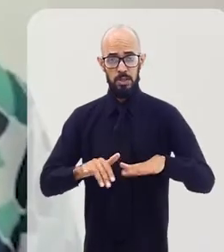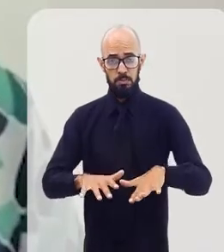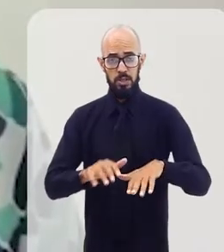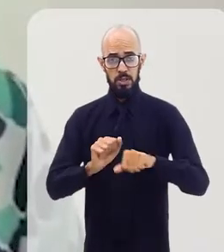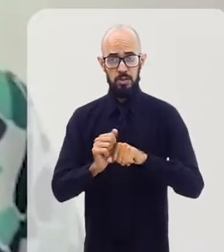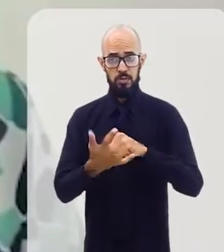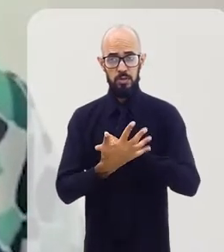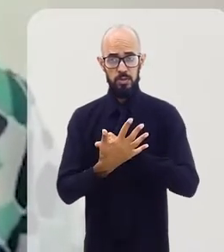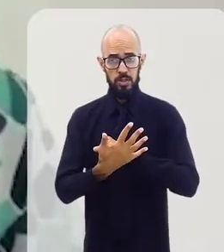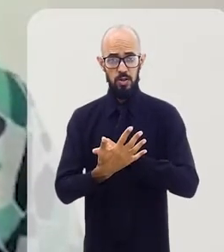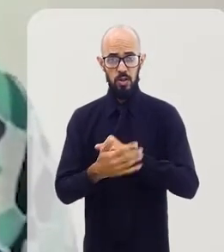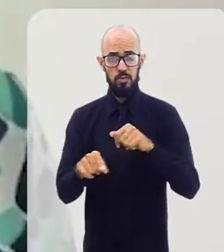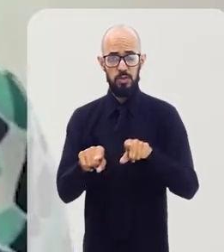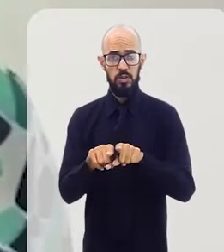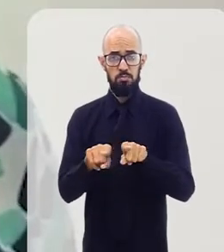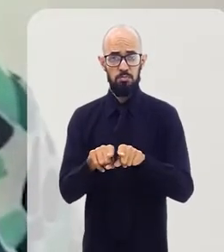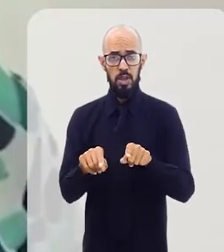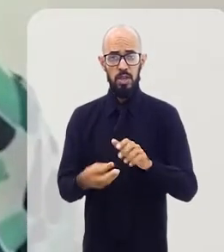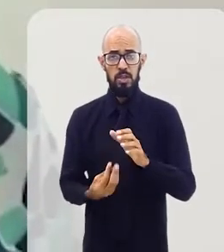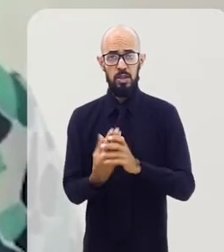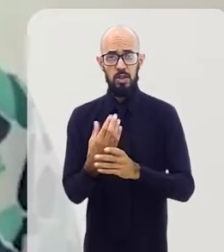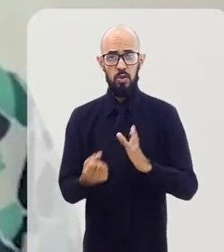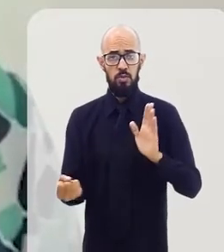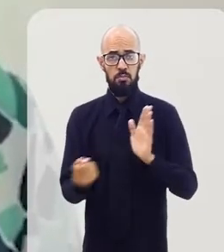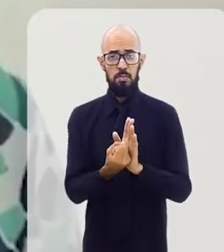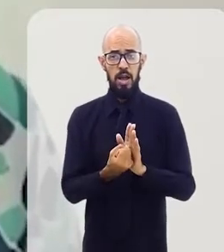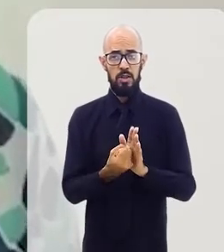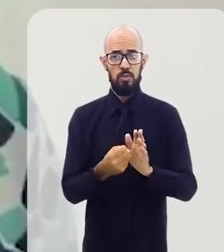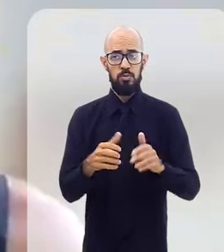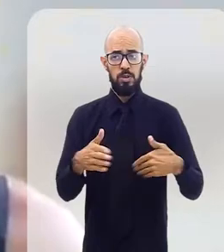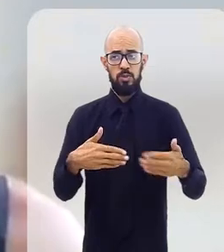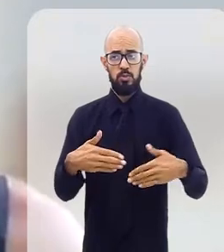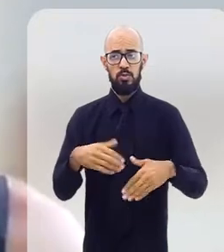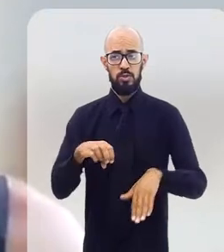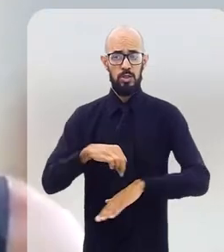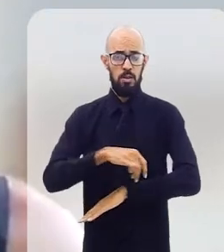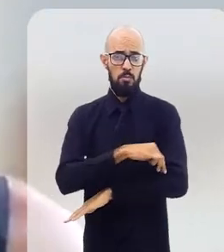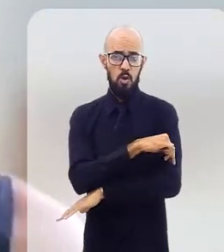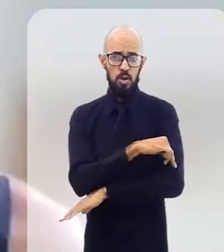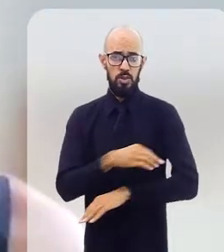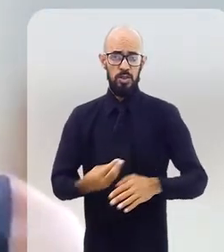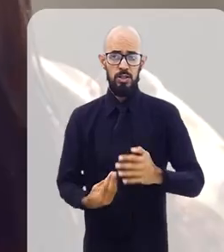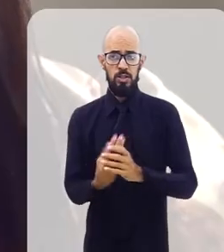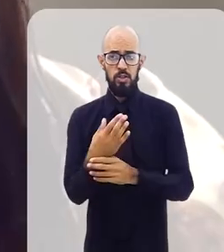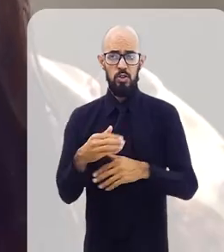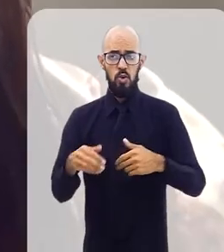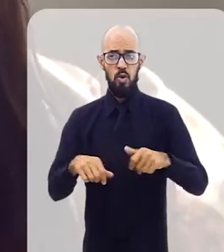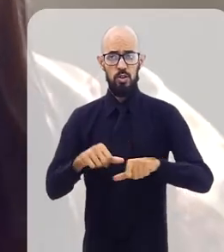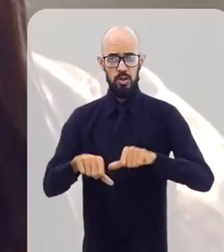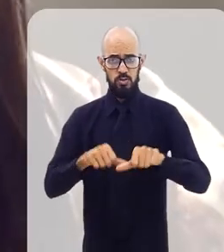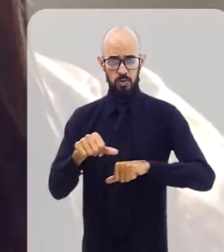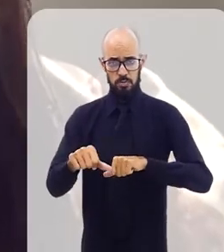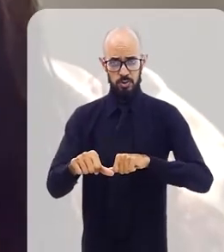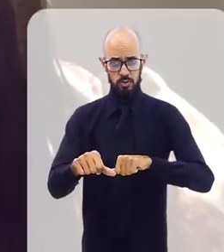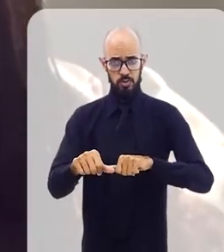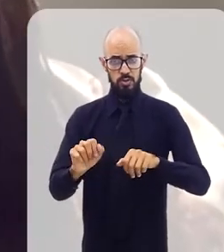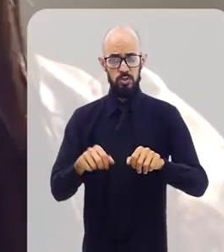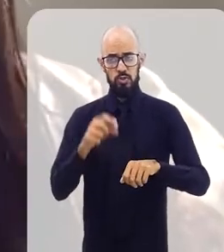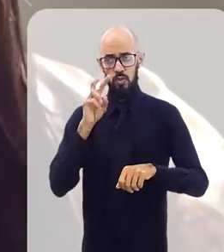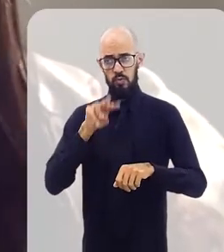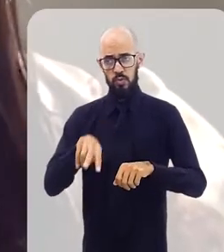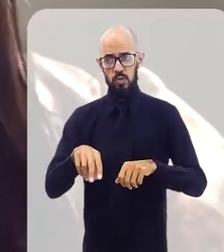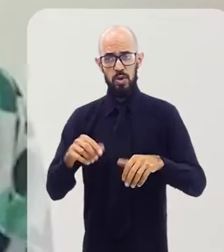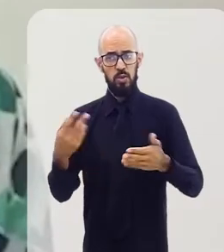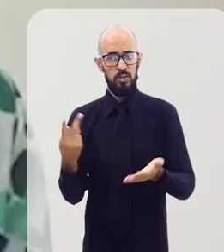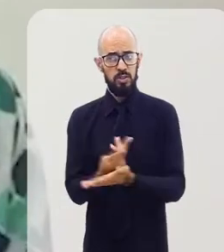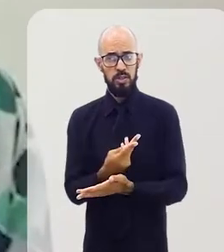A pandemia da Covid-19 também impactou a indústria da moda e impulsionou transformações. A gente viu isso acontecer de uma forma